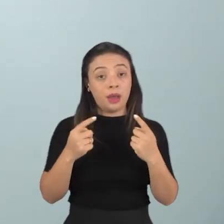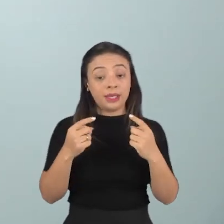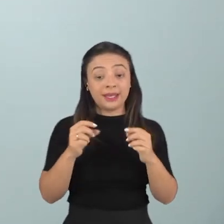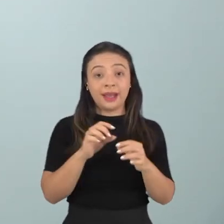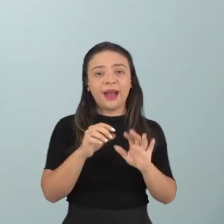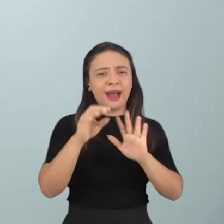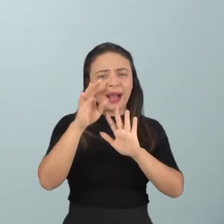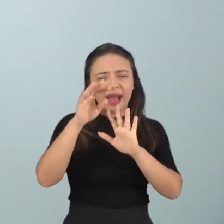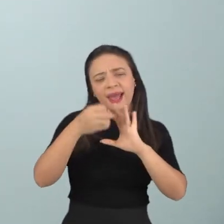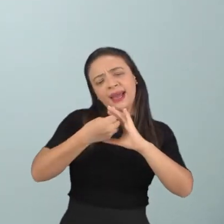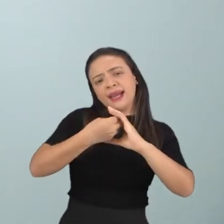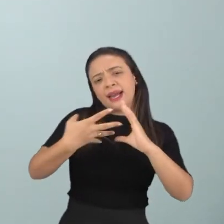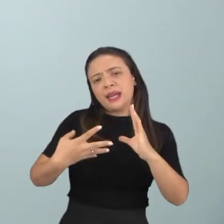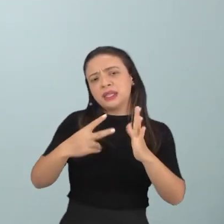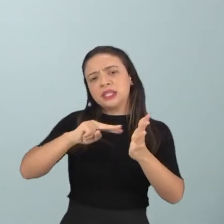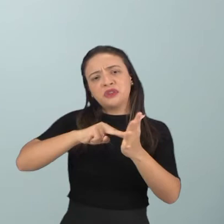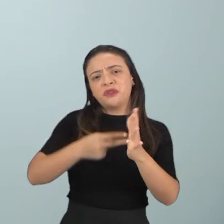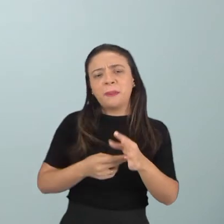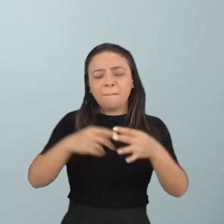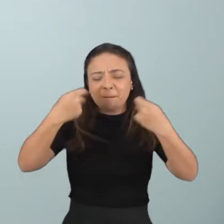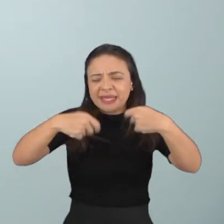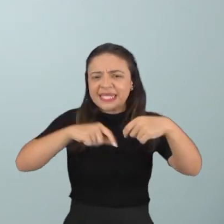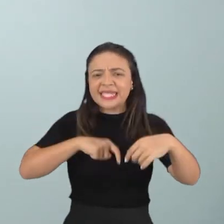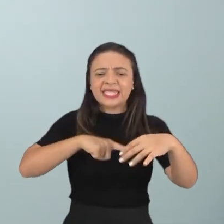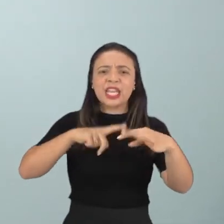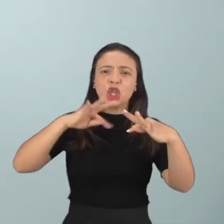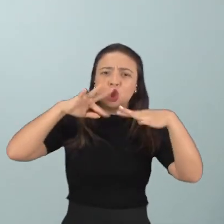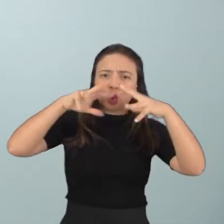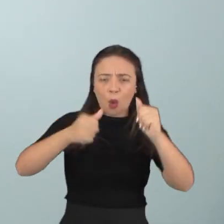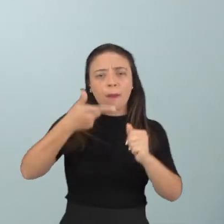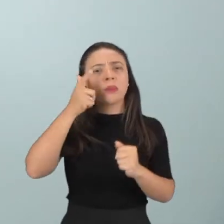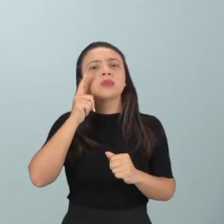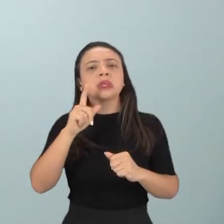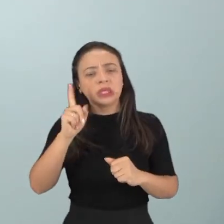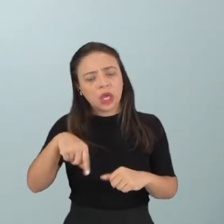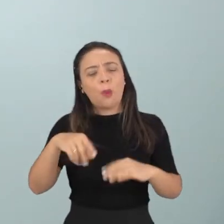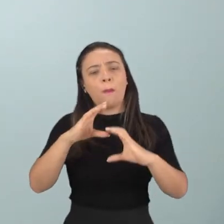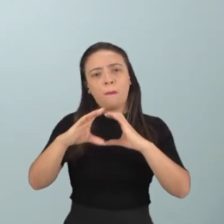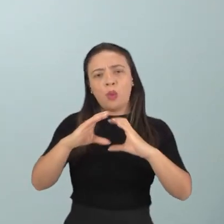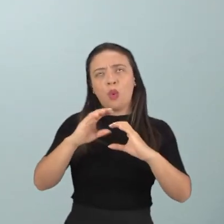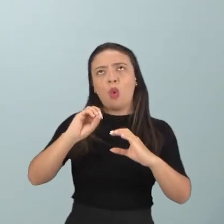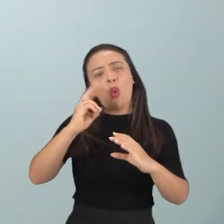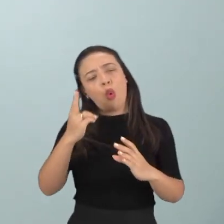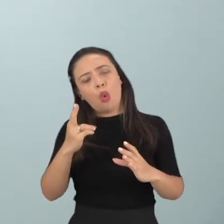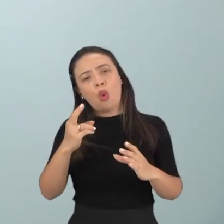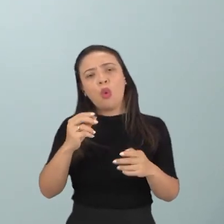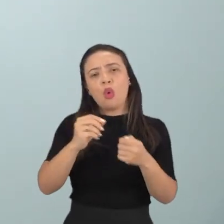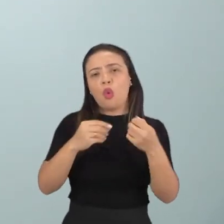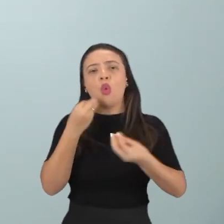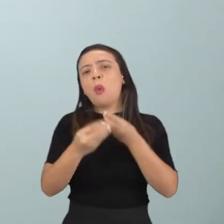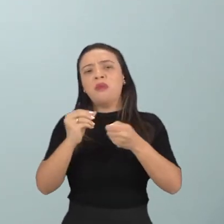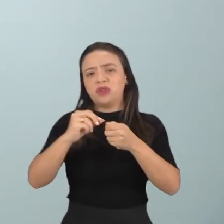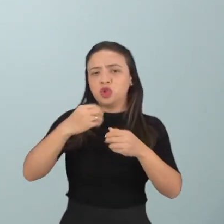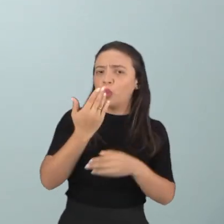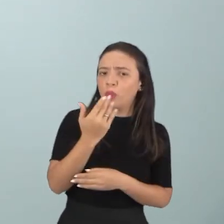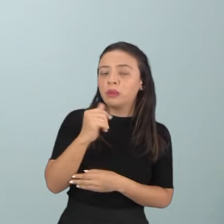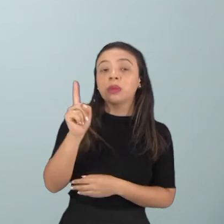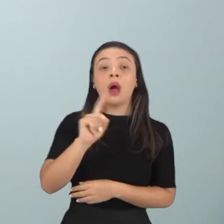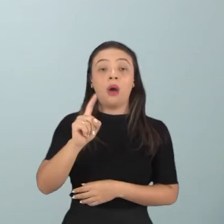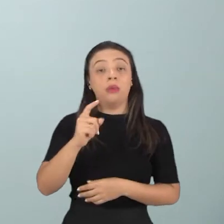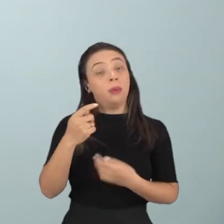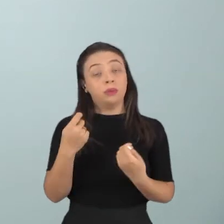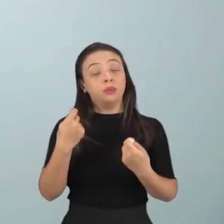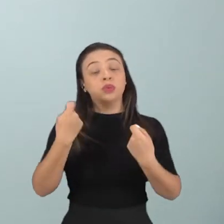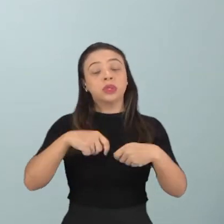de característica como precisa ter todas as características para ser uma música por exemplo para ser uma receita Não elas são flexíveis